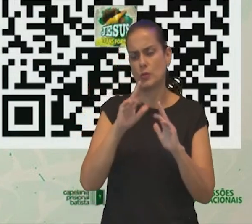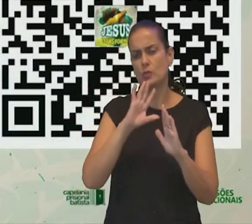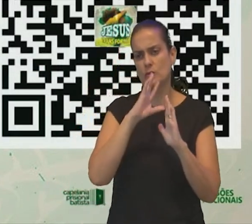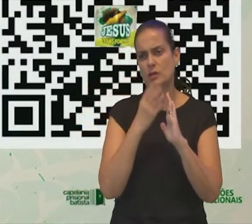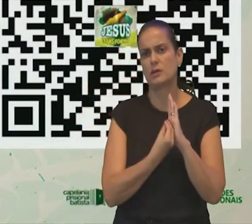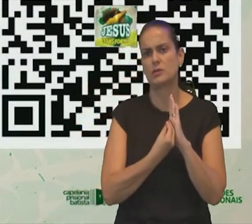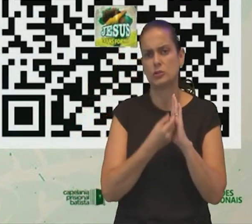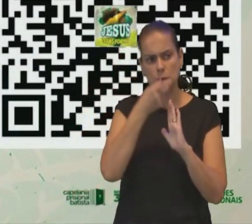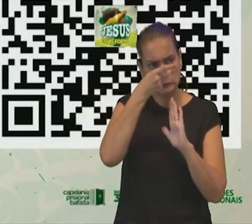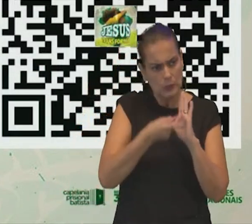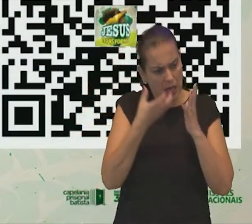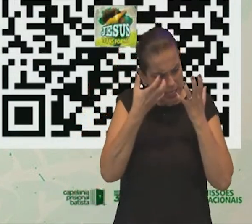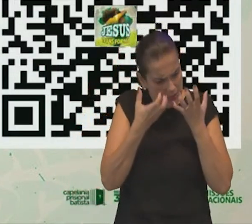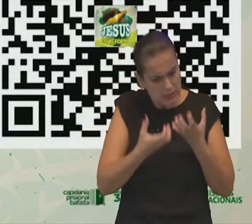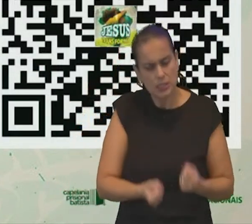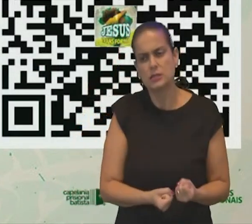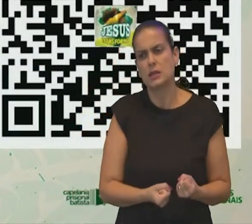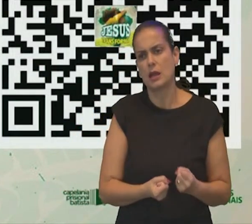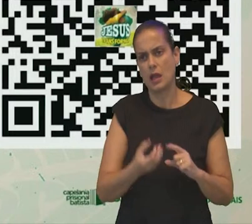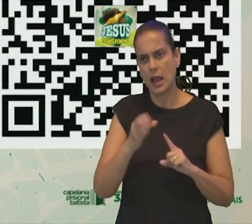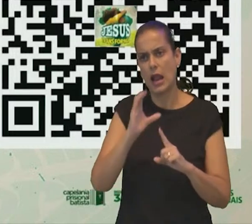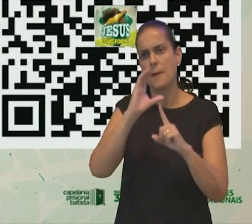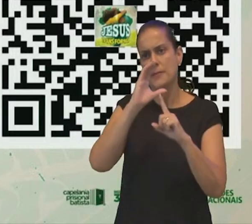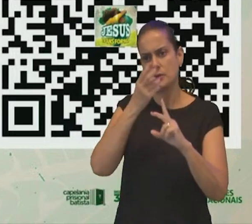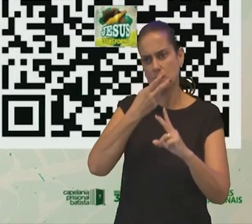adotar o projeto de capelania prisional.